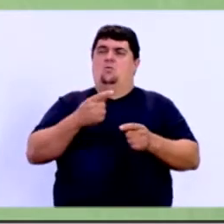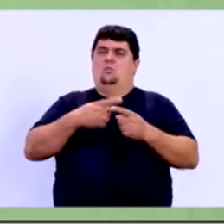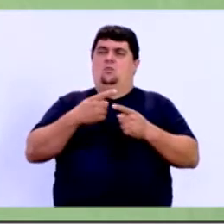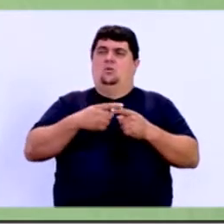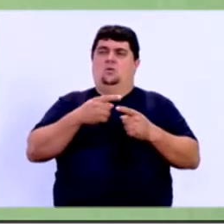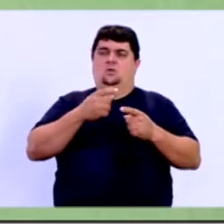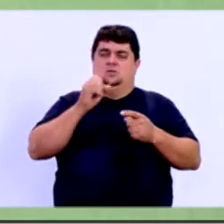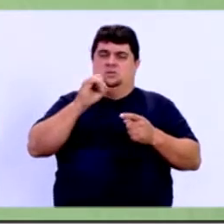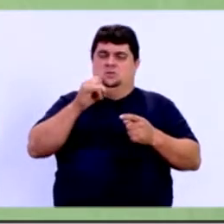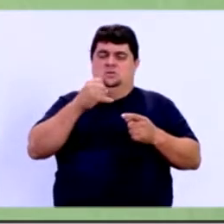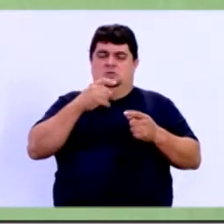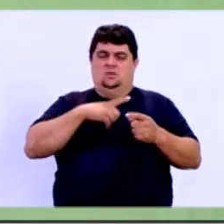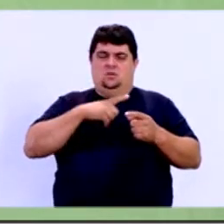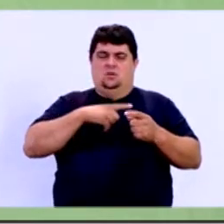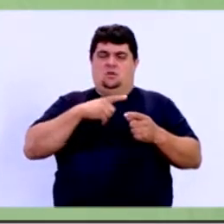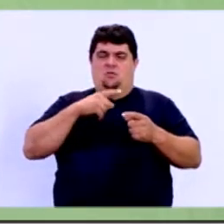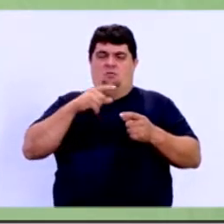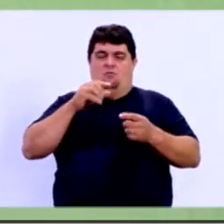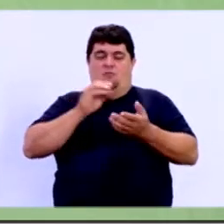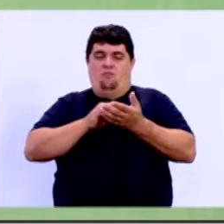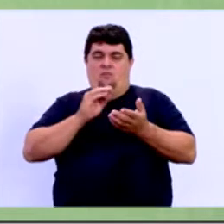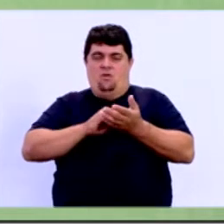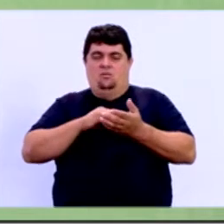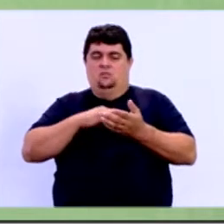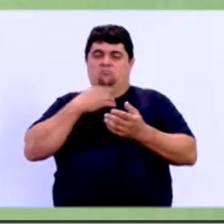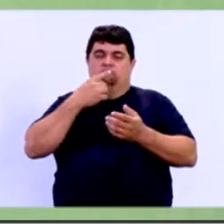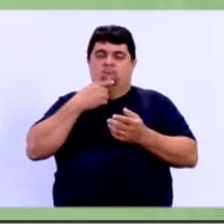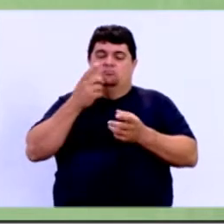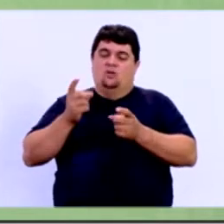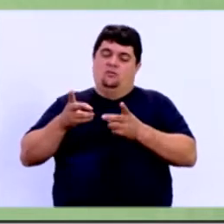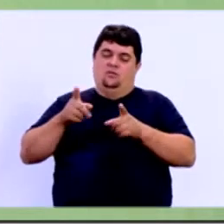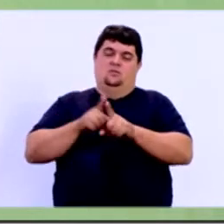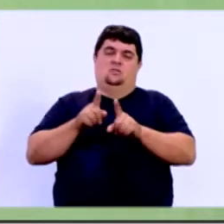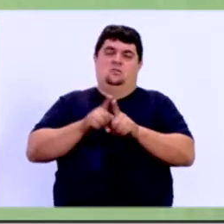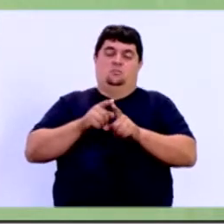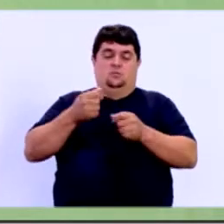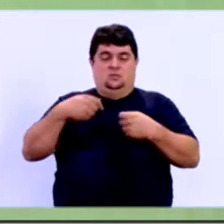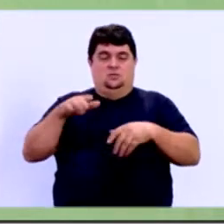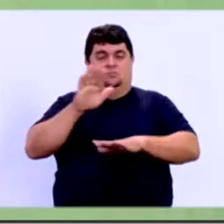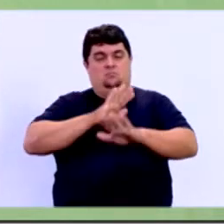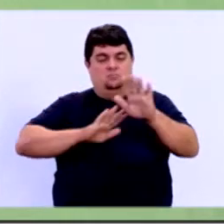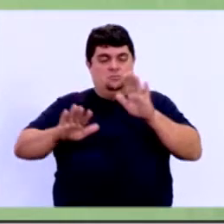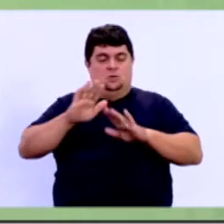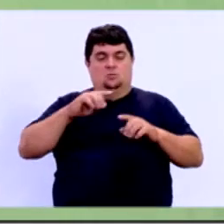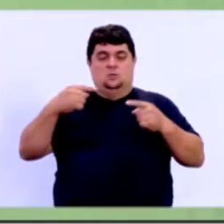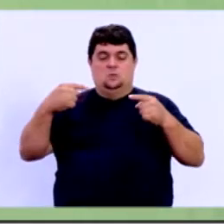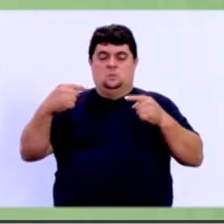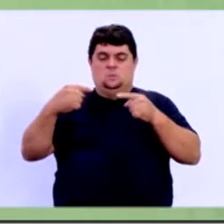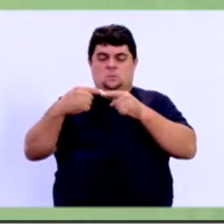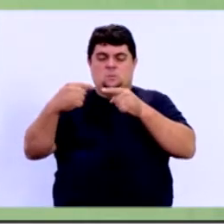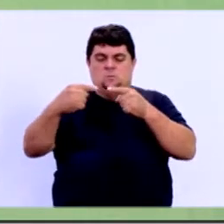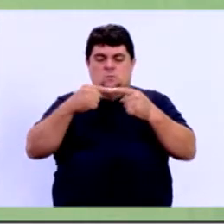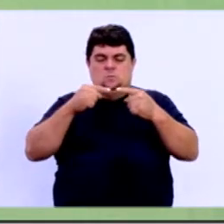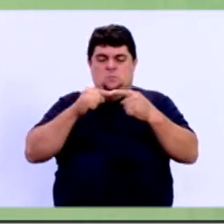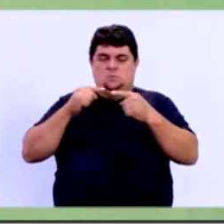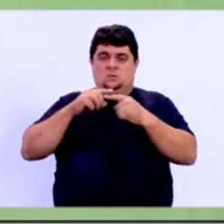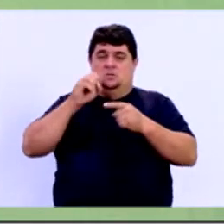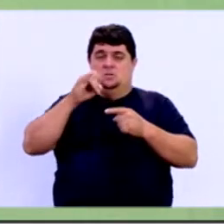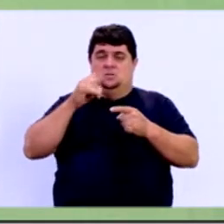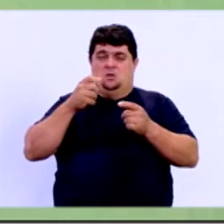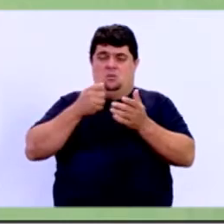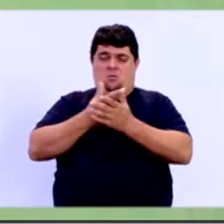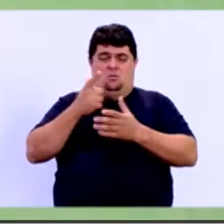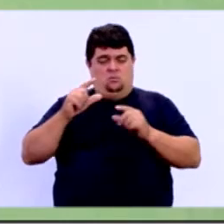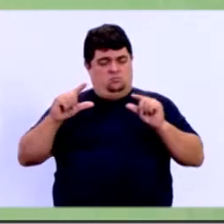a operacionalidade da empresa, né? Então, preciso ter muito cuidado, porque se você compra pouco